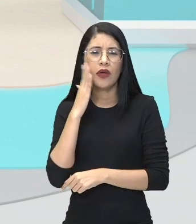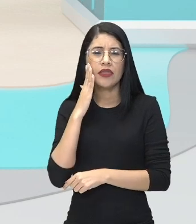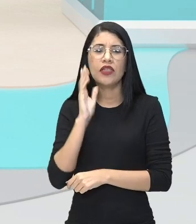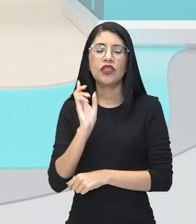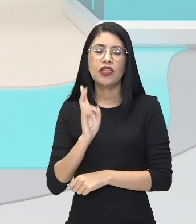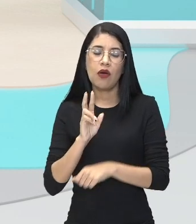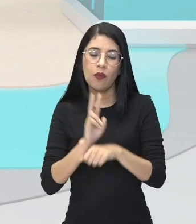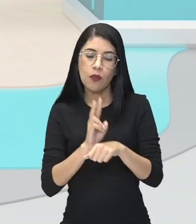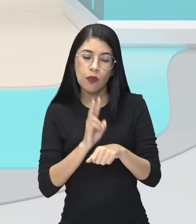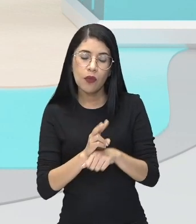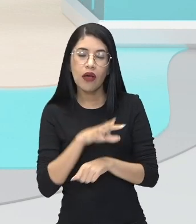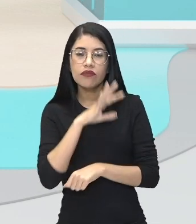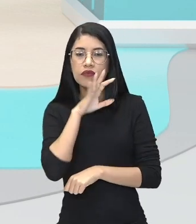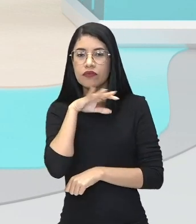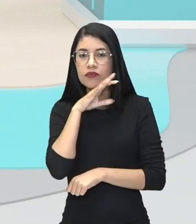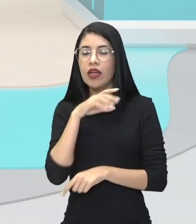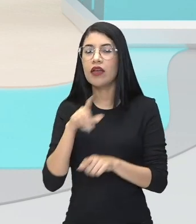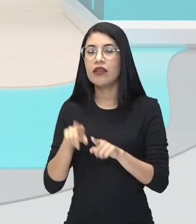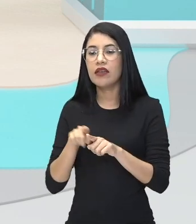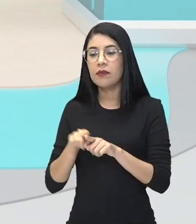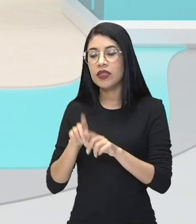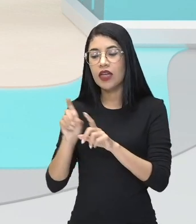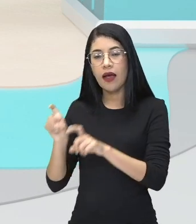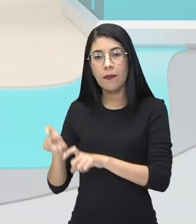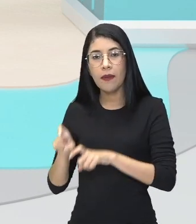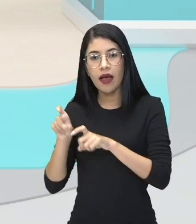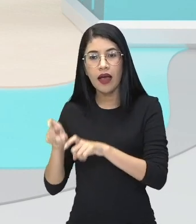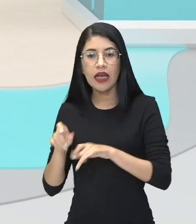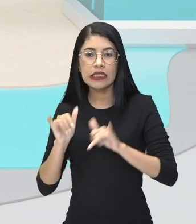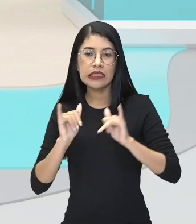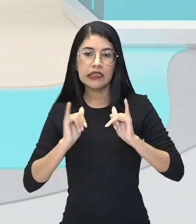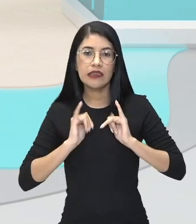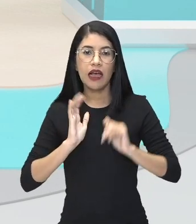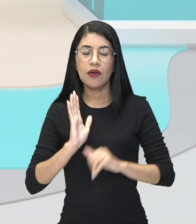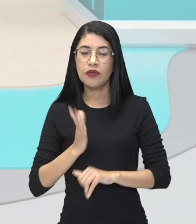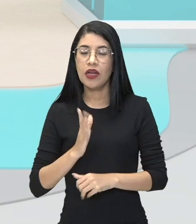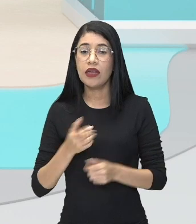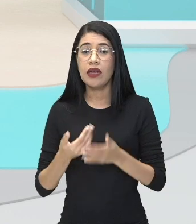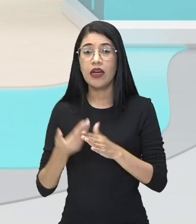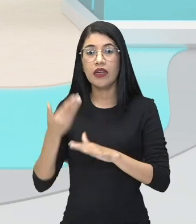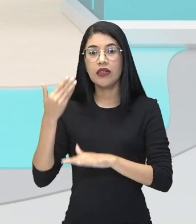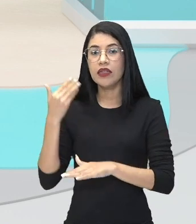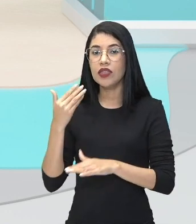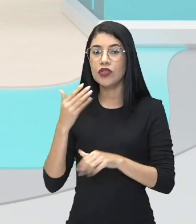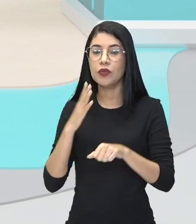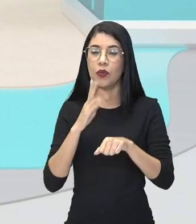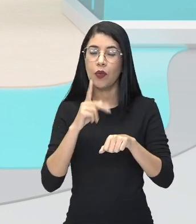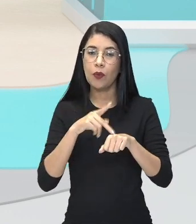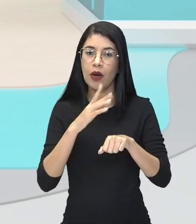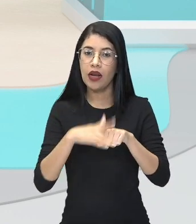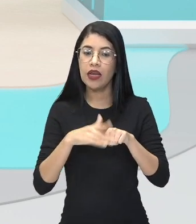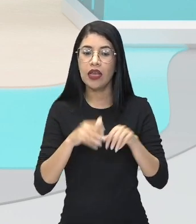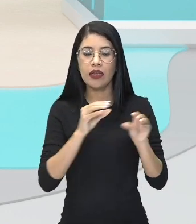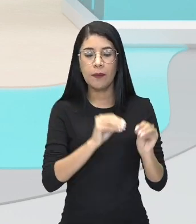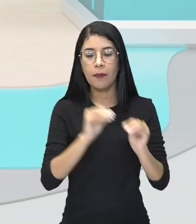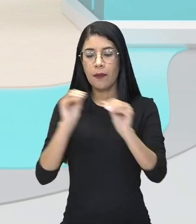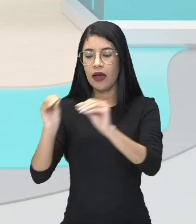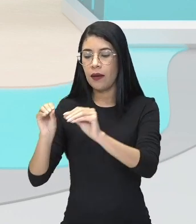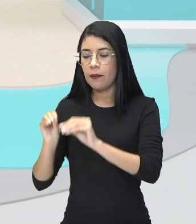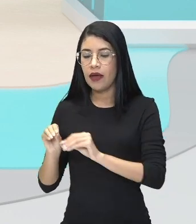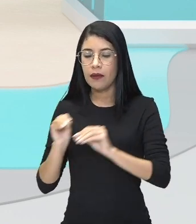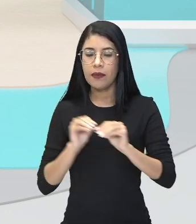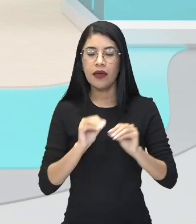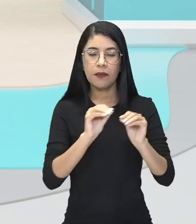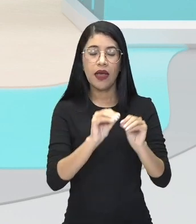os animais, ele já vivia sedentário, porque antes no Paleolítico ele era nômade, certo? E aí